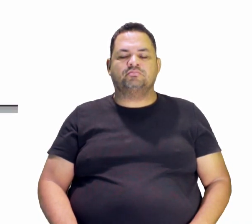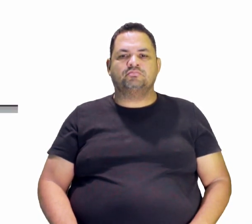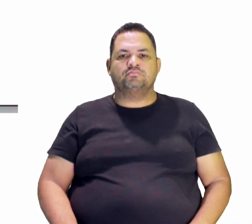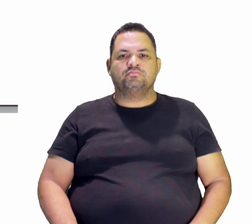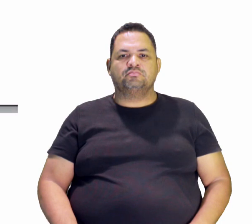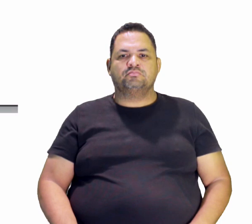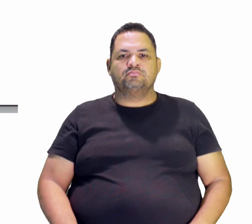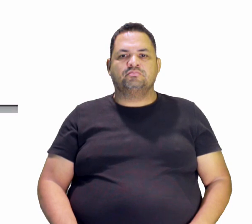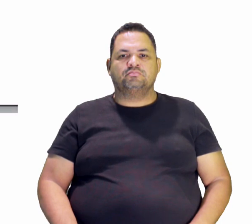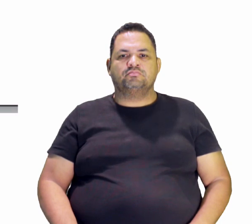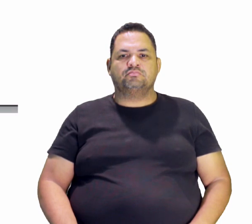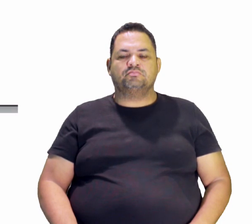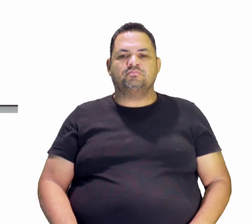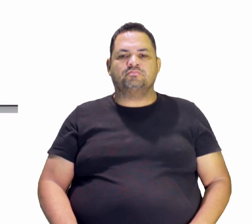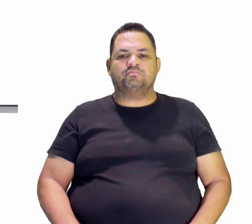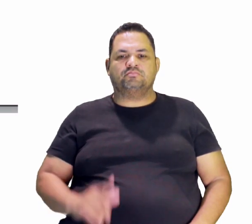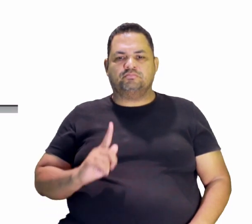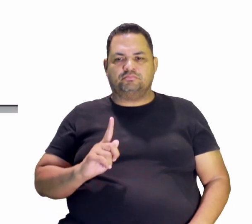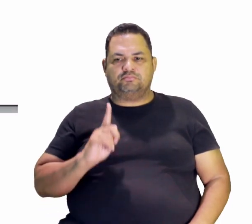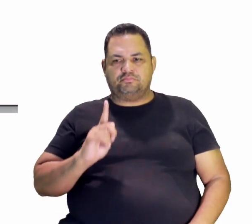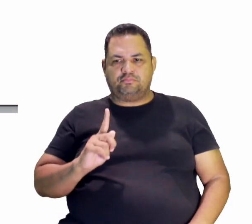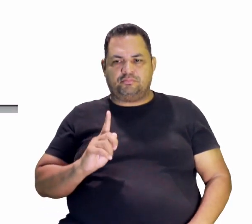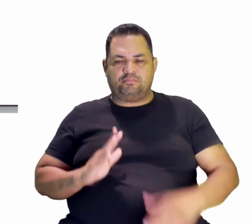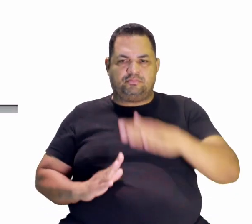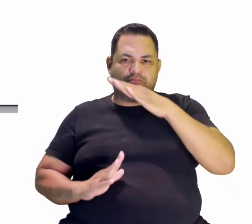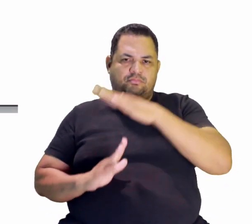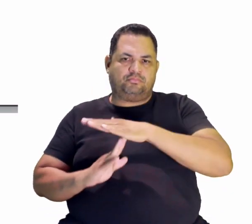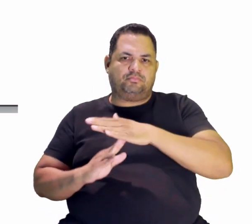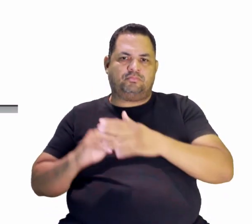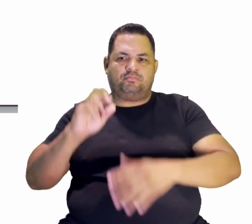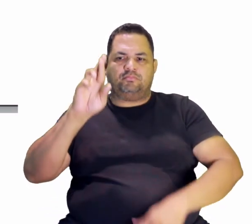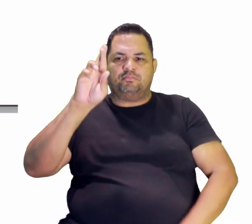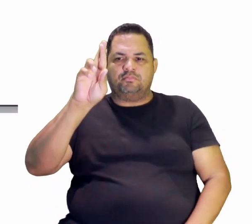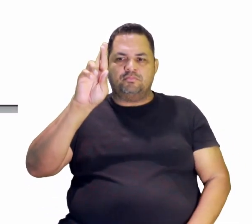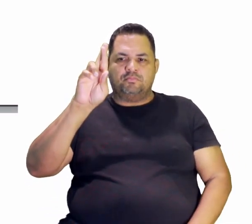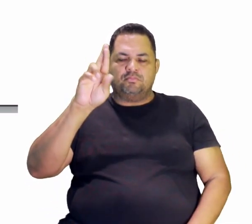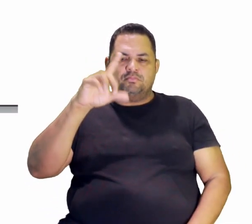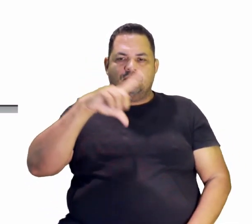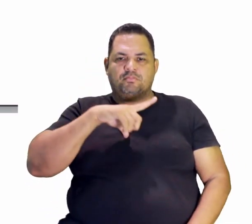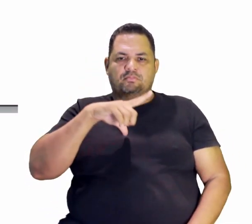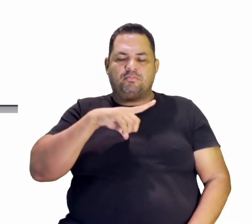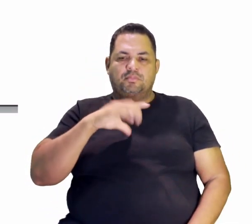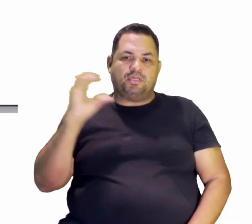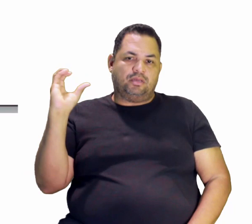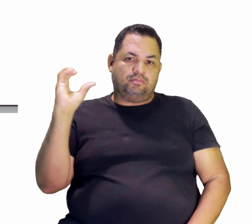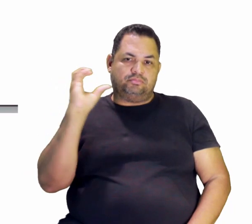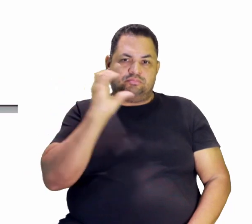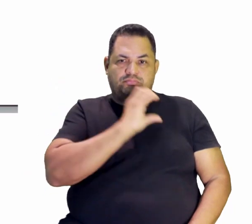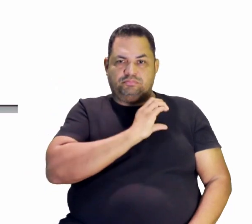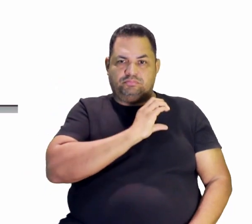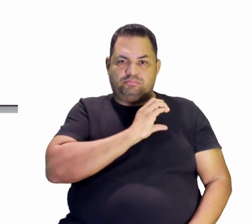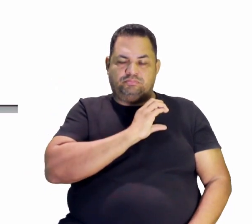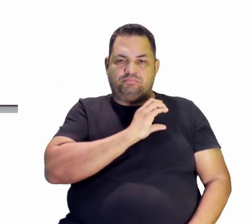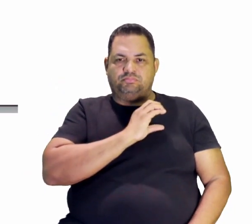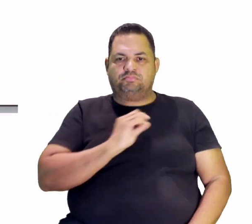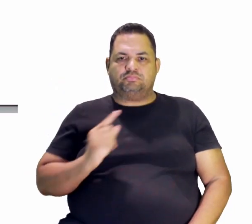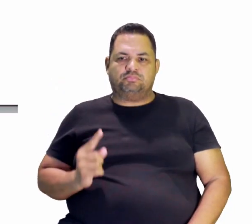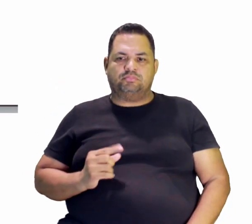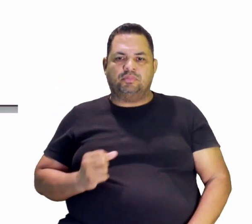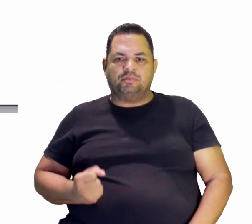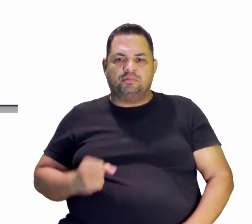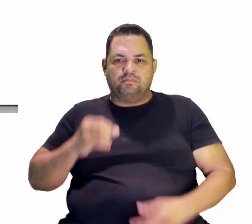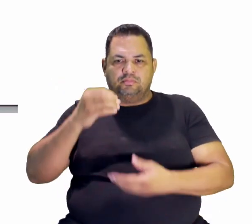até R, no momento que solta aqui, adquiriu uma aceleração devido à mola, né? Ela